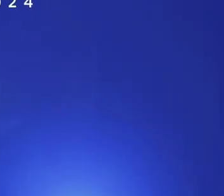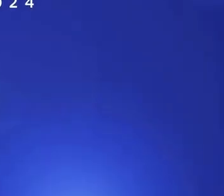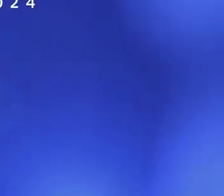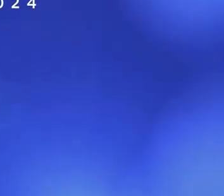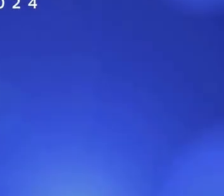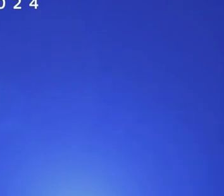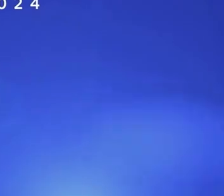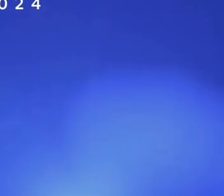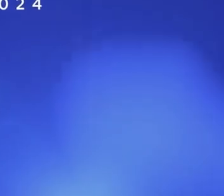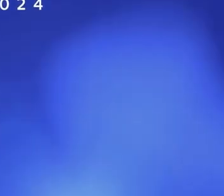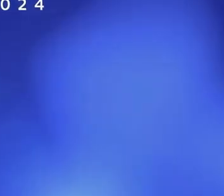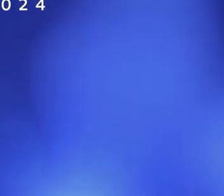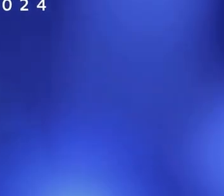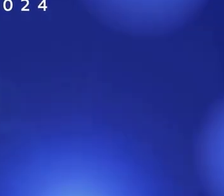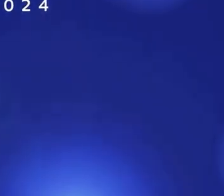Tchau. Tchau.